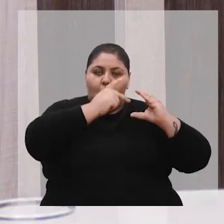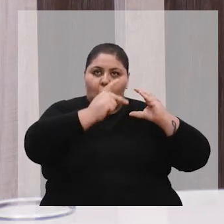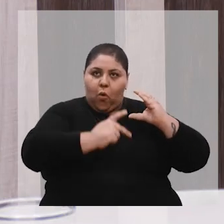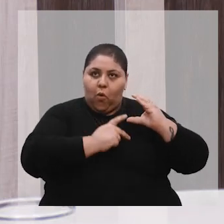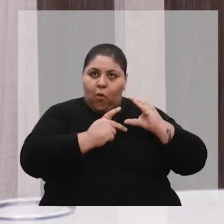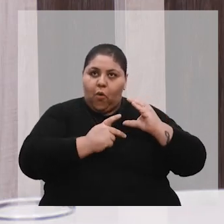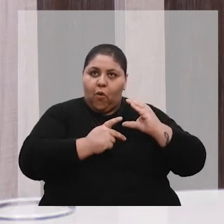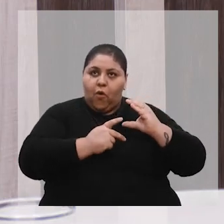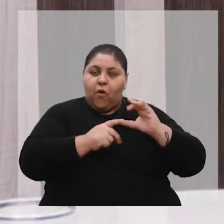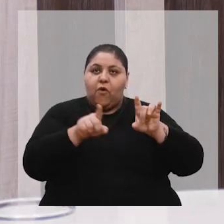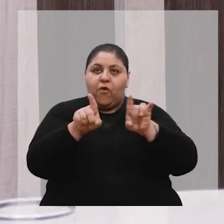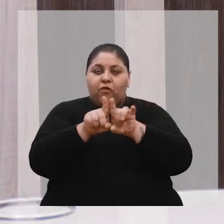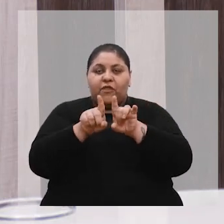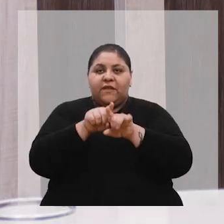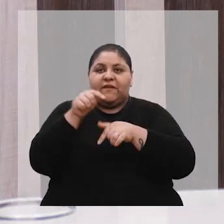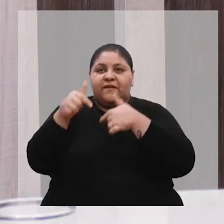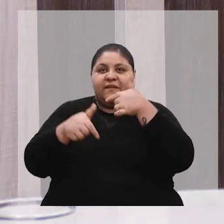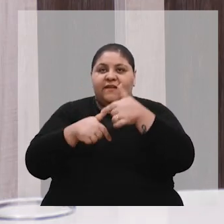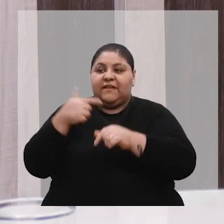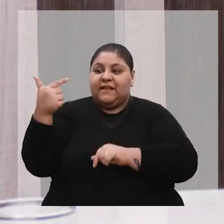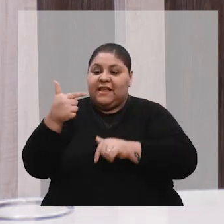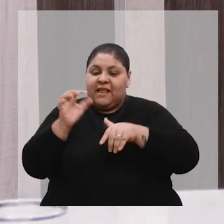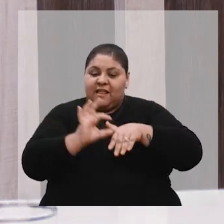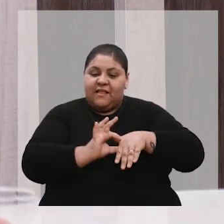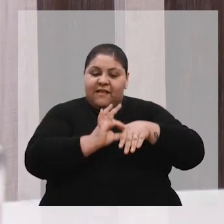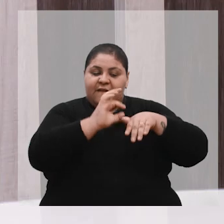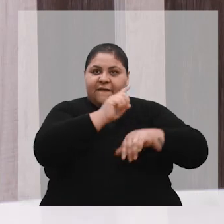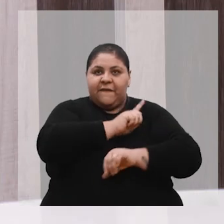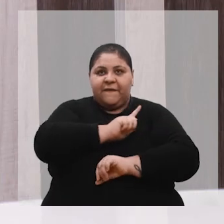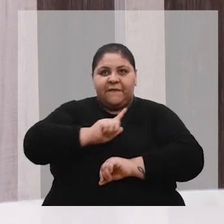Câmara Municipal acumula também a função